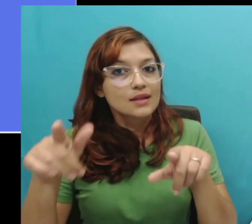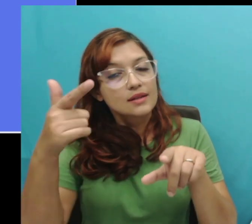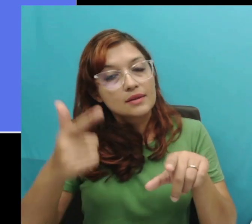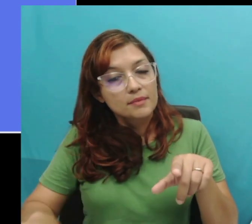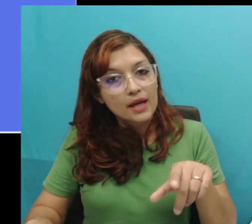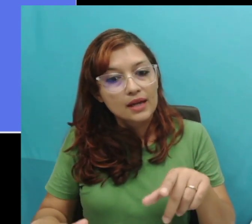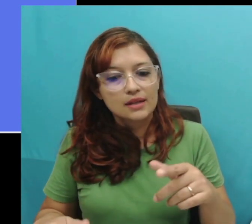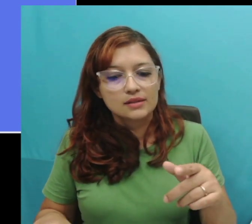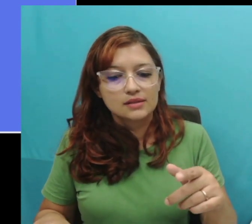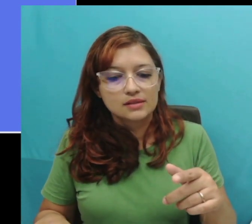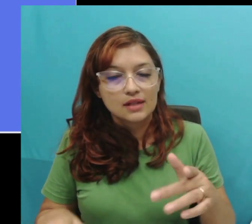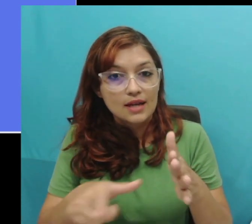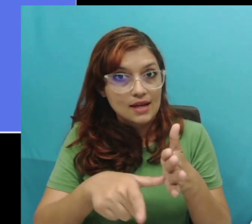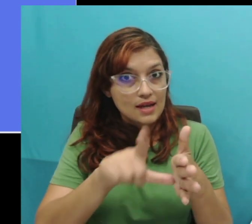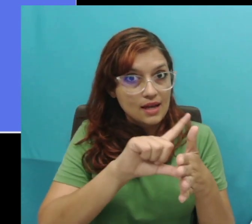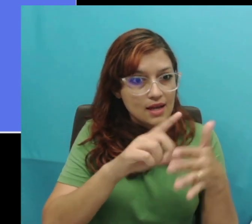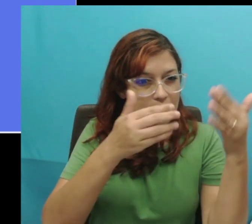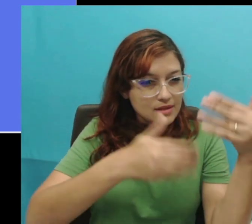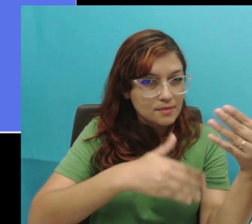E também,